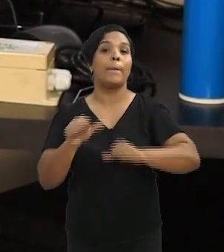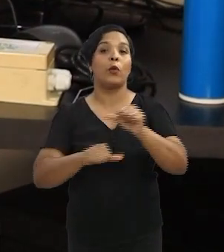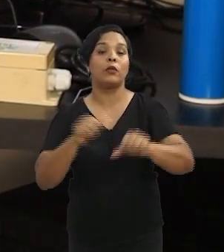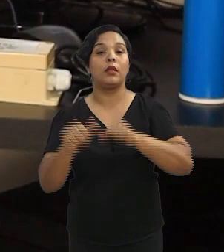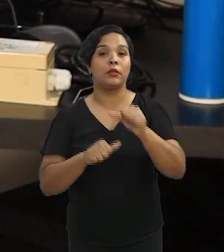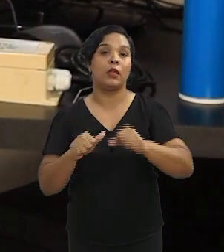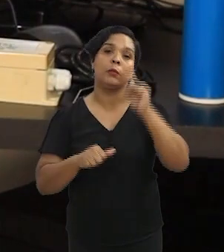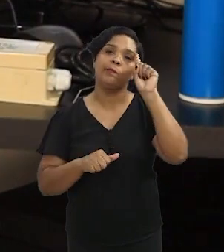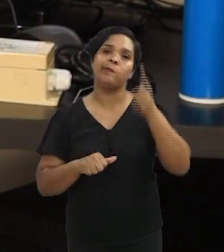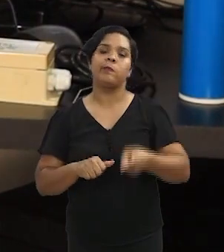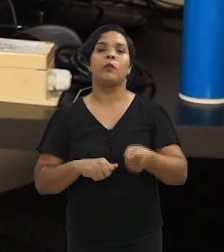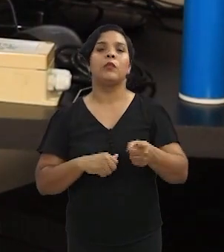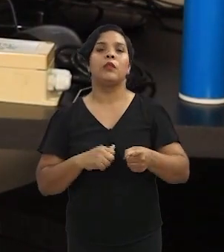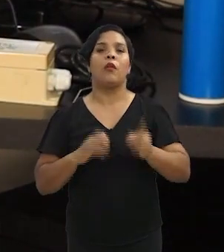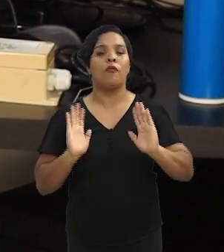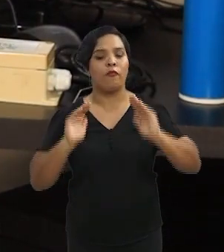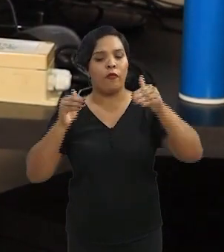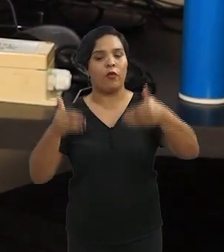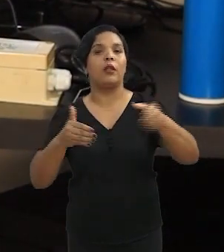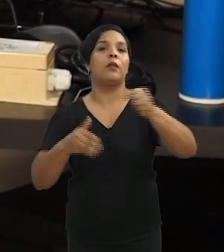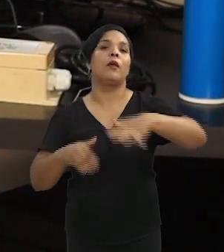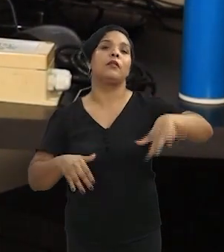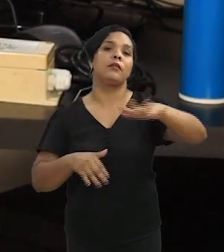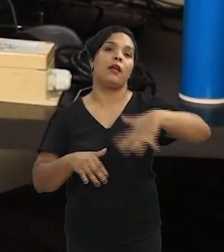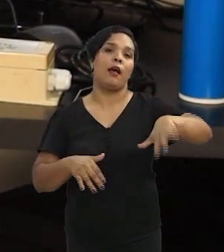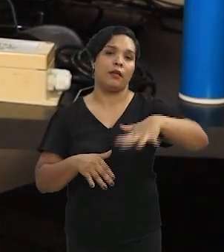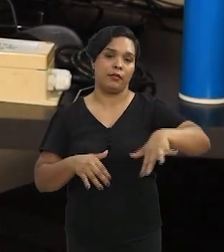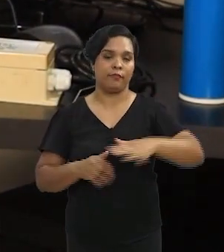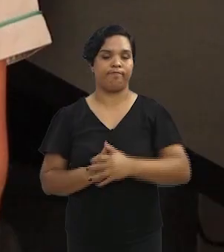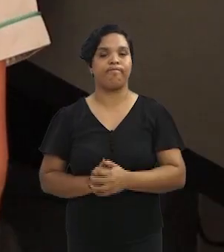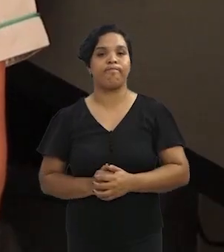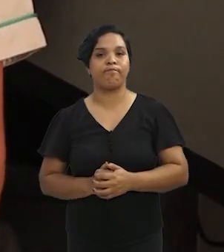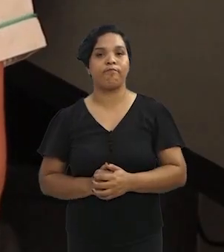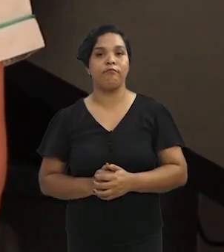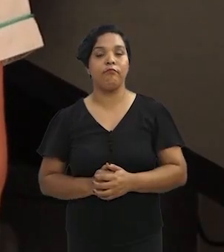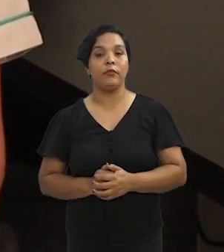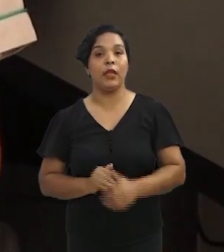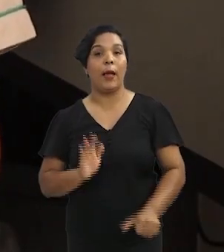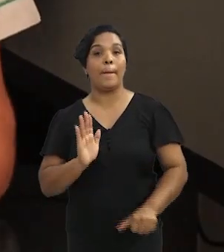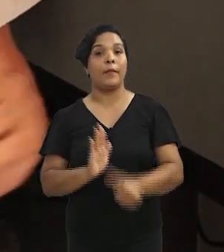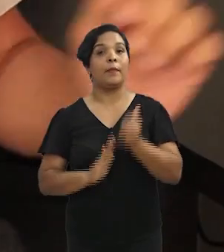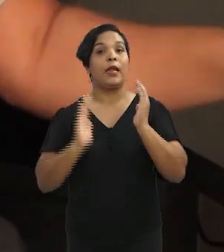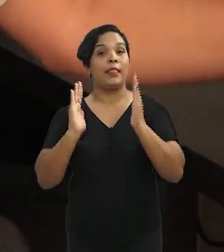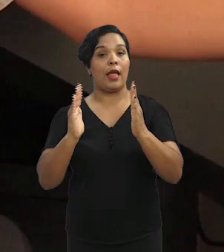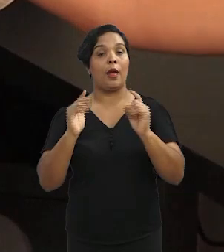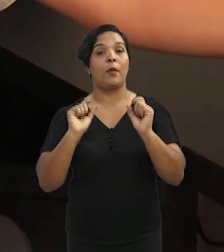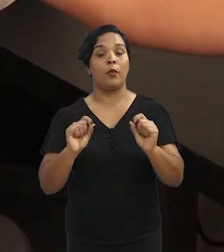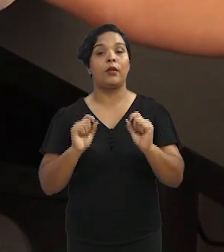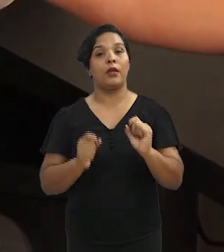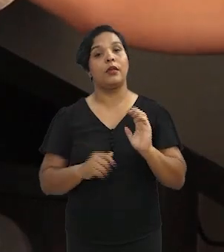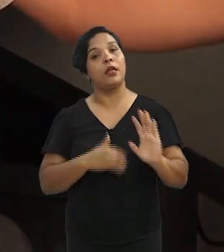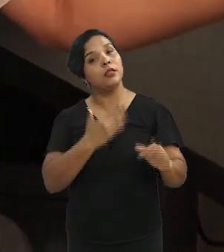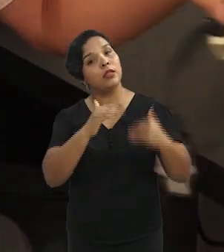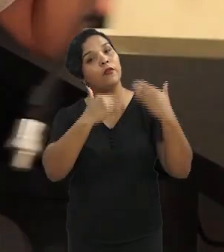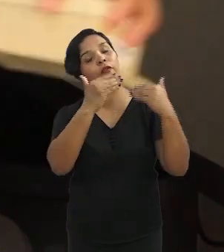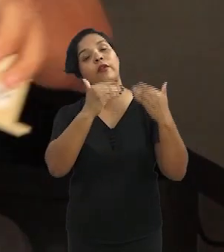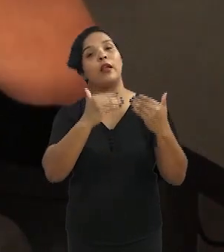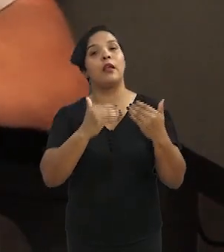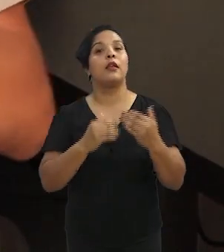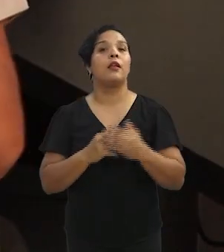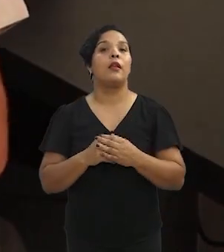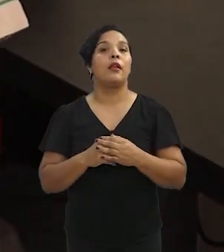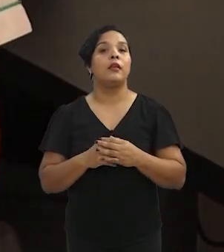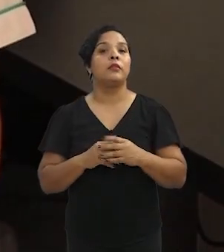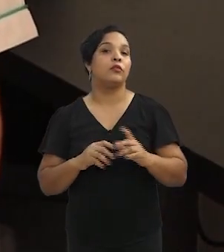a partir daí tomar decisões voltadas para essas áreas em específico. A nossa primeira etapa foi justamente desenvolver